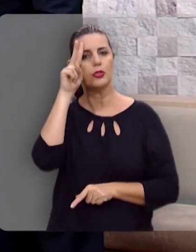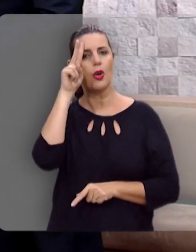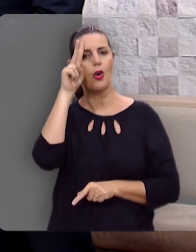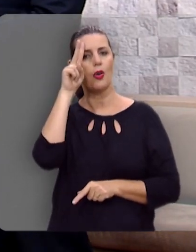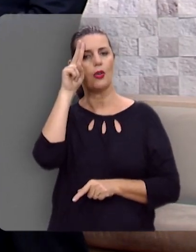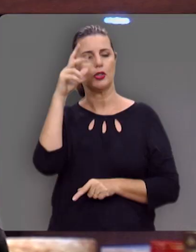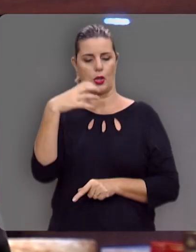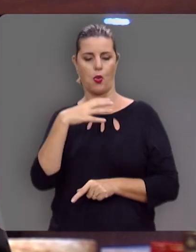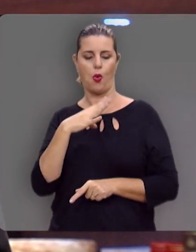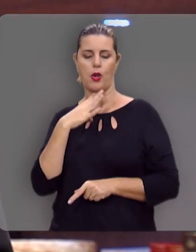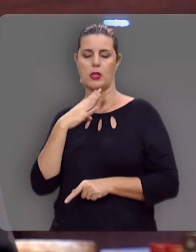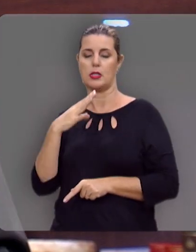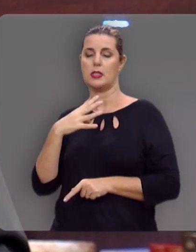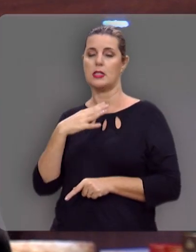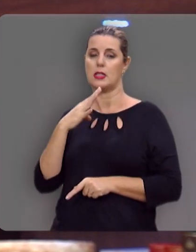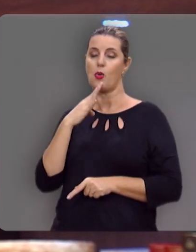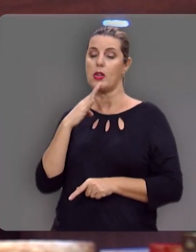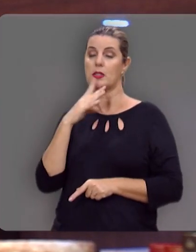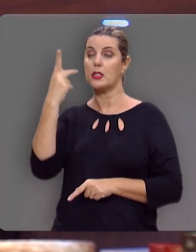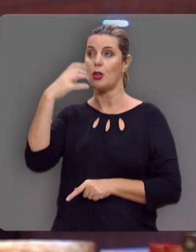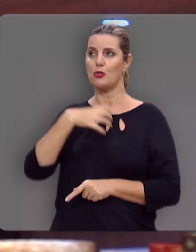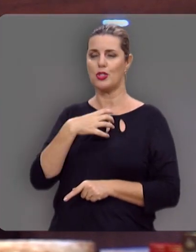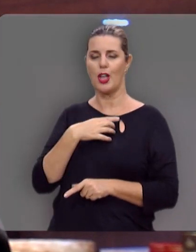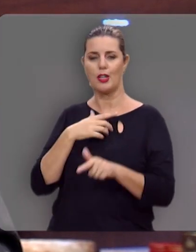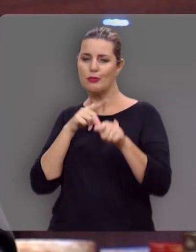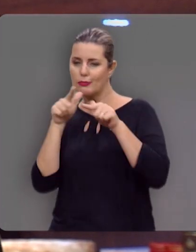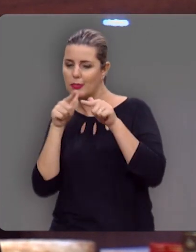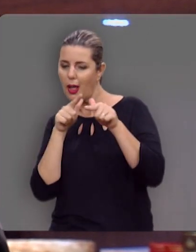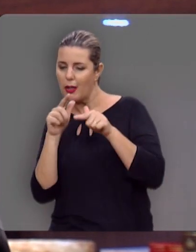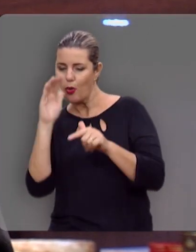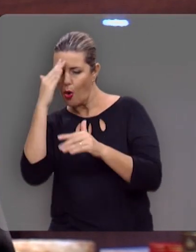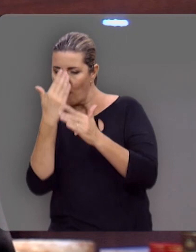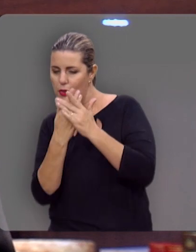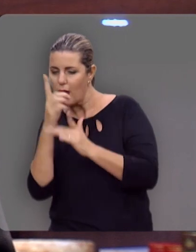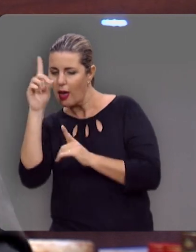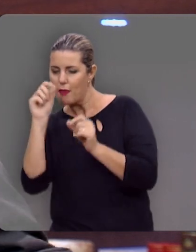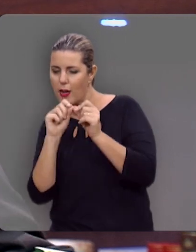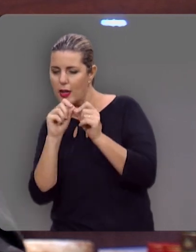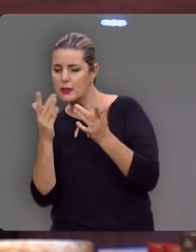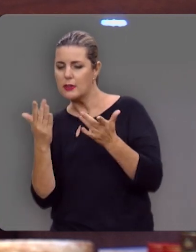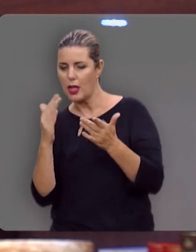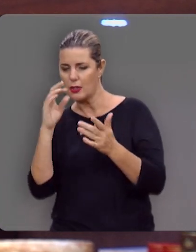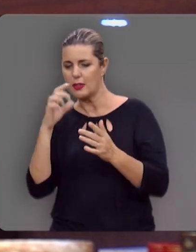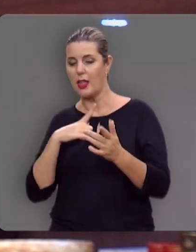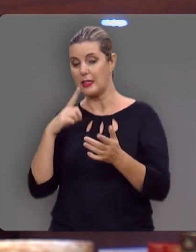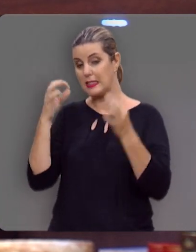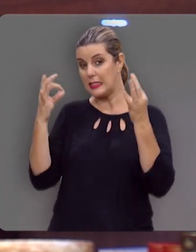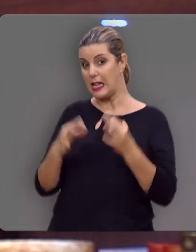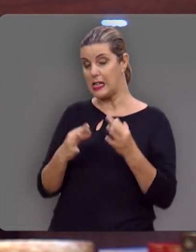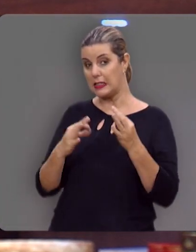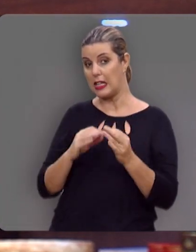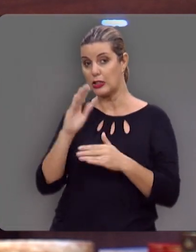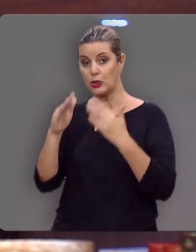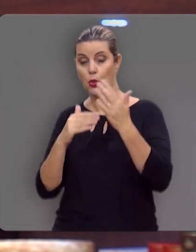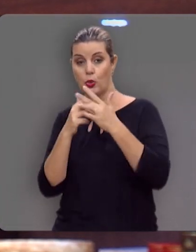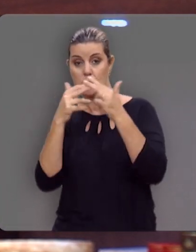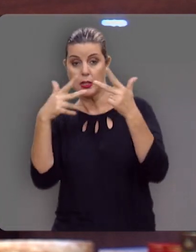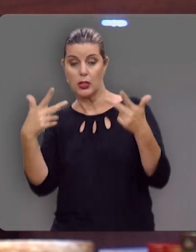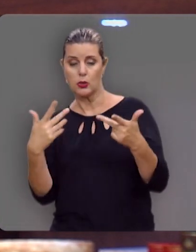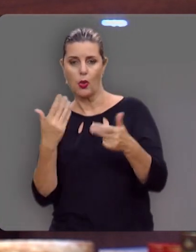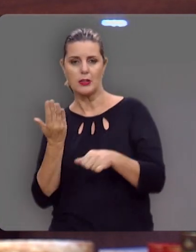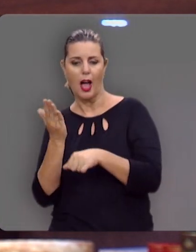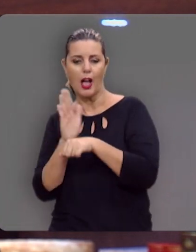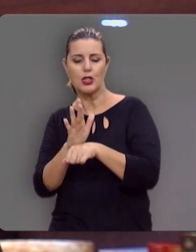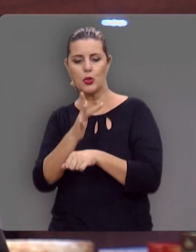seu modus operandi e assim poder confiar nele, né, e naquilo que ele está fazendo. E ter essa convicção de que todas